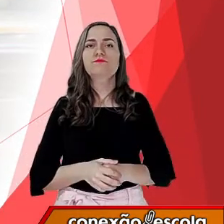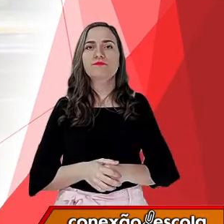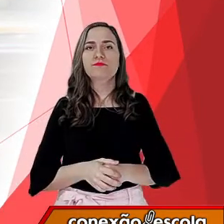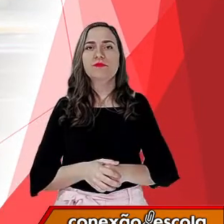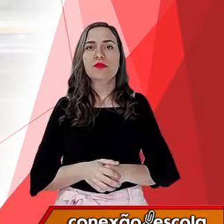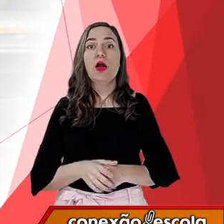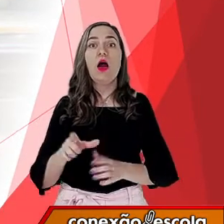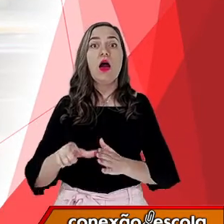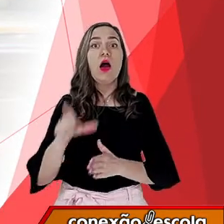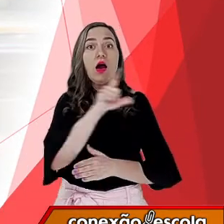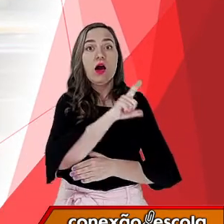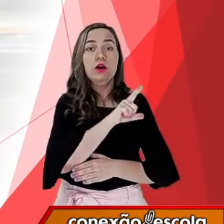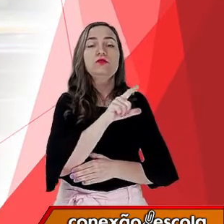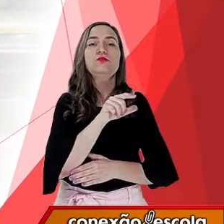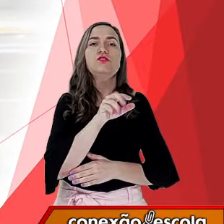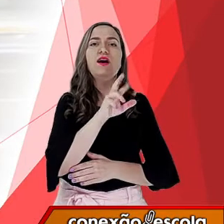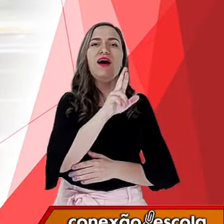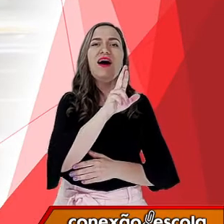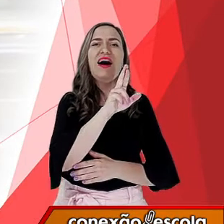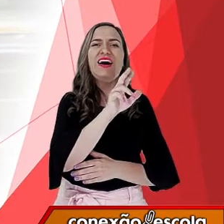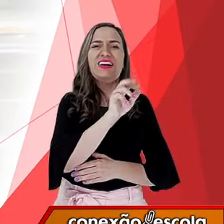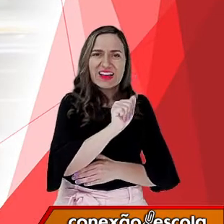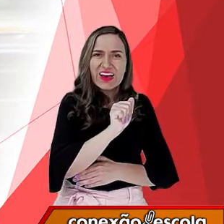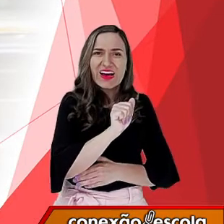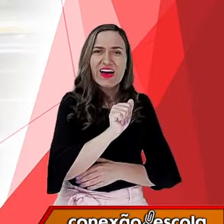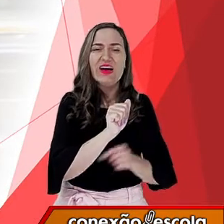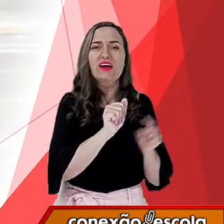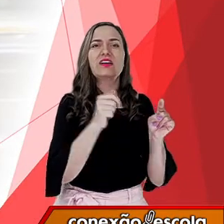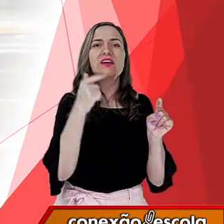ra e o ra.